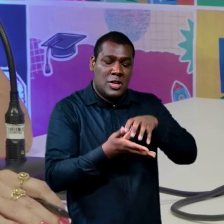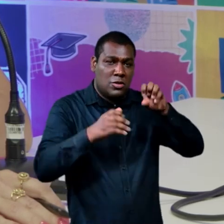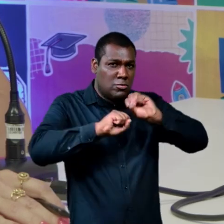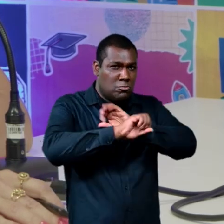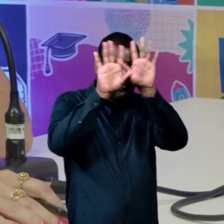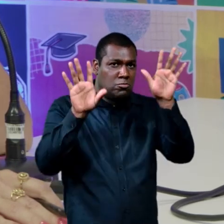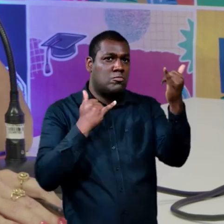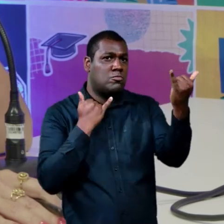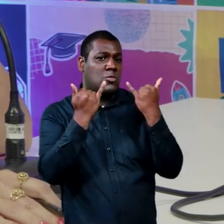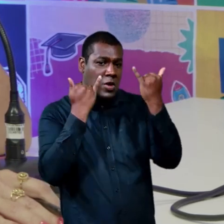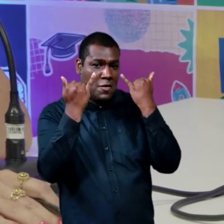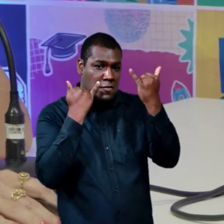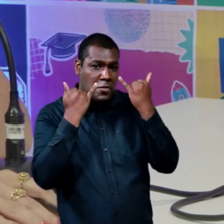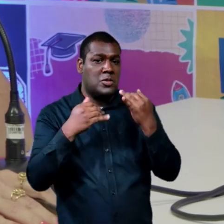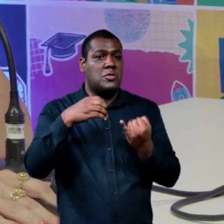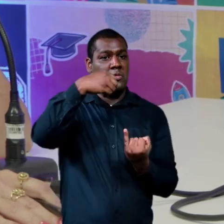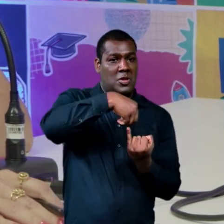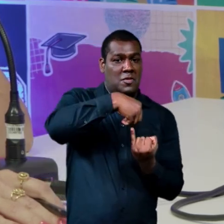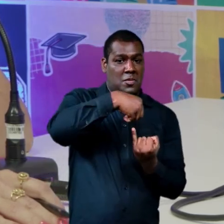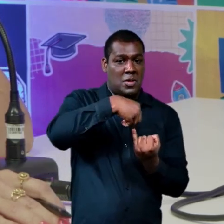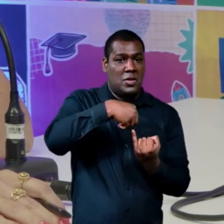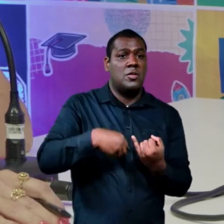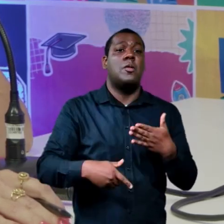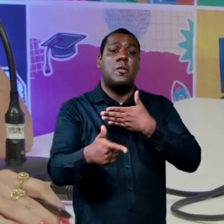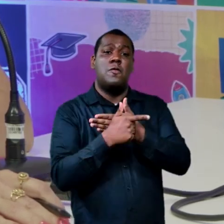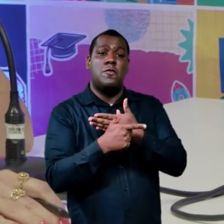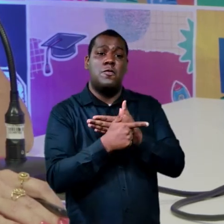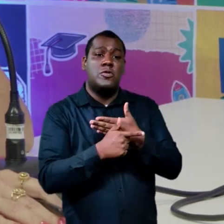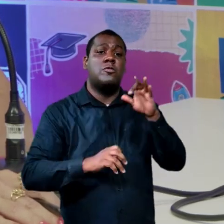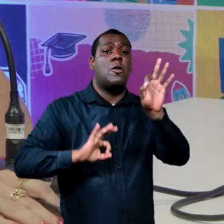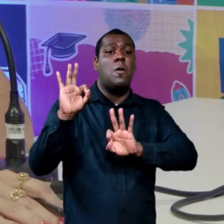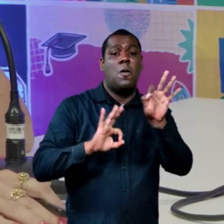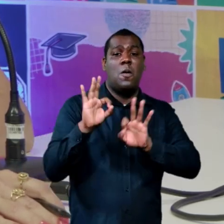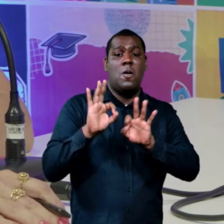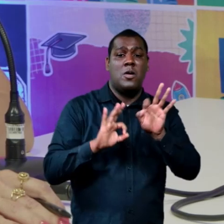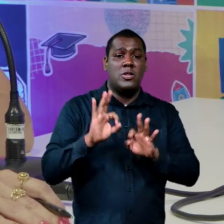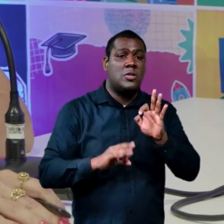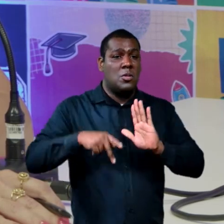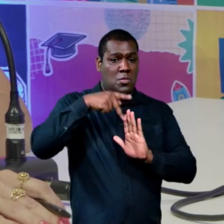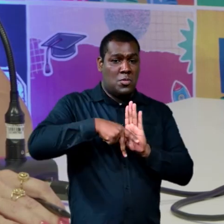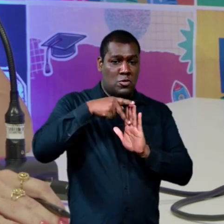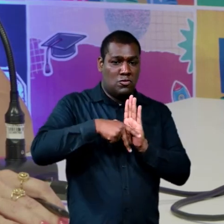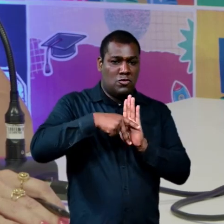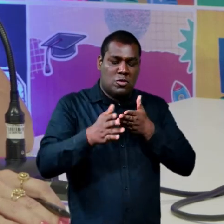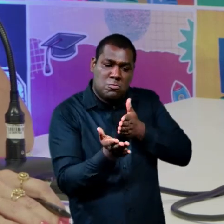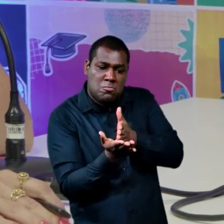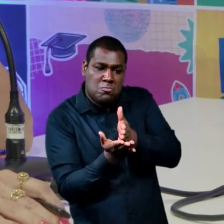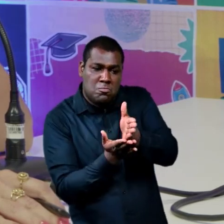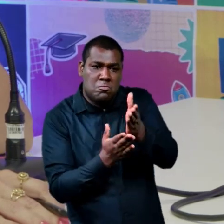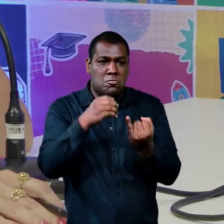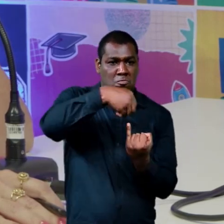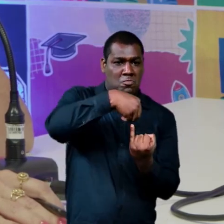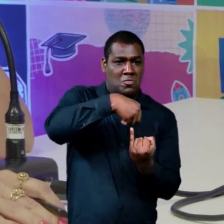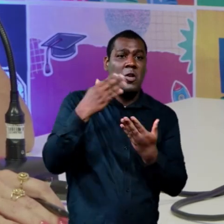Informação, que inclusive é a unidade responsável pela elaboração e o monitoramento do plano de integridade no IFB. Estou